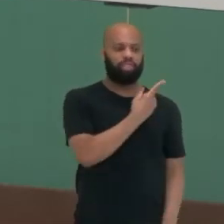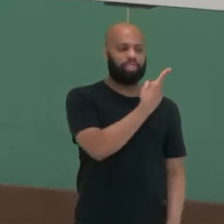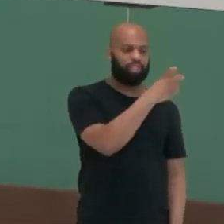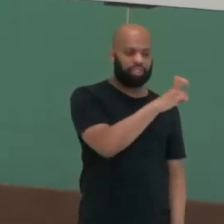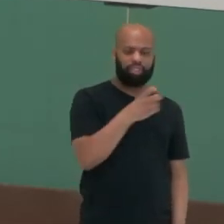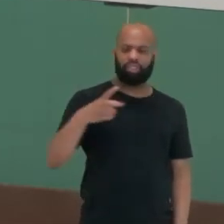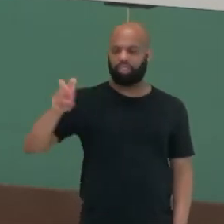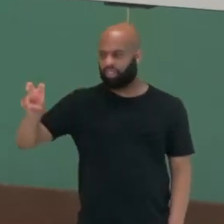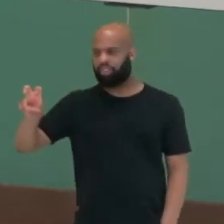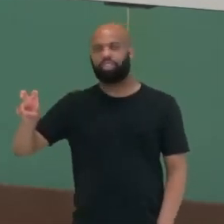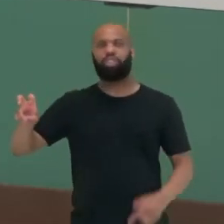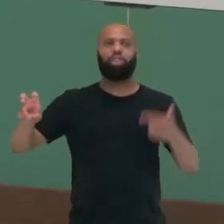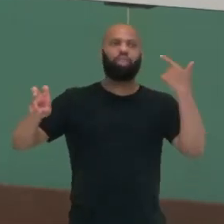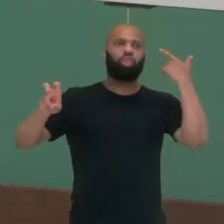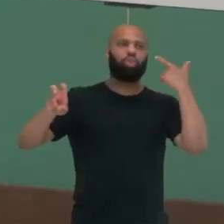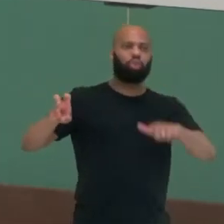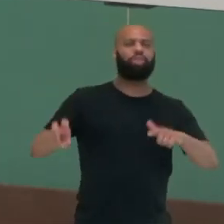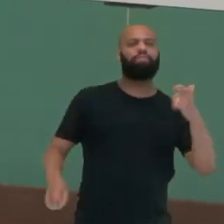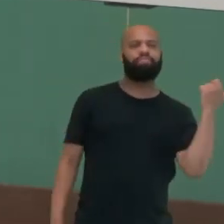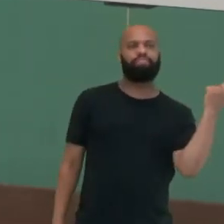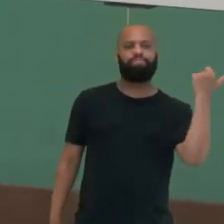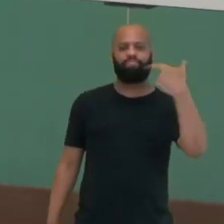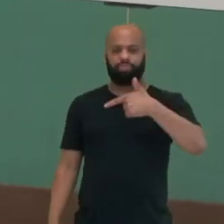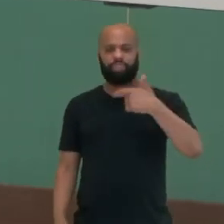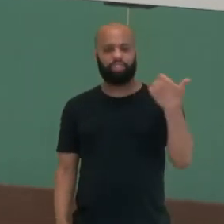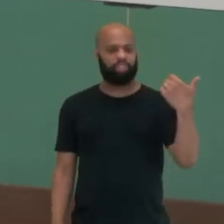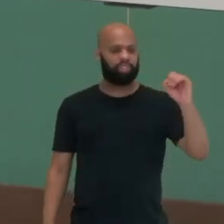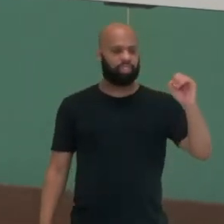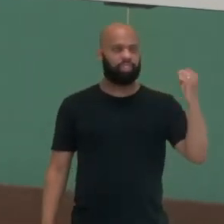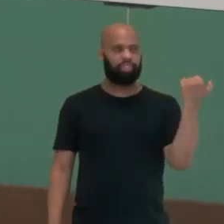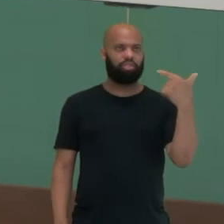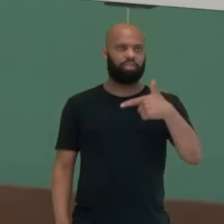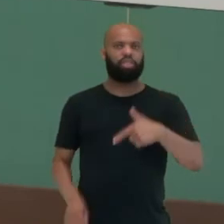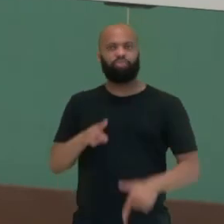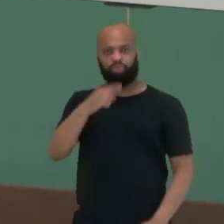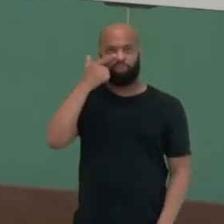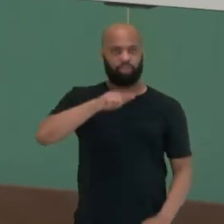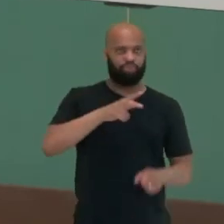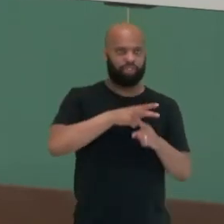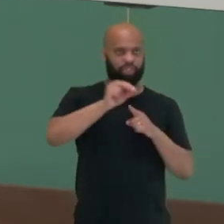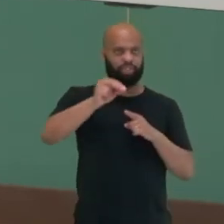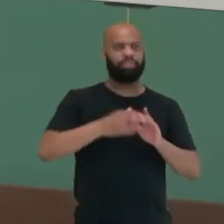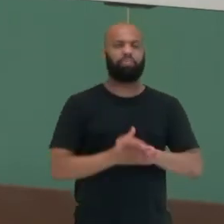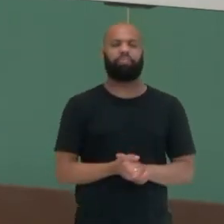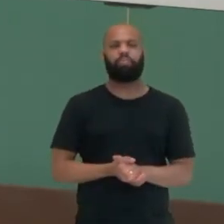15-5, né, você conseguiu superioridade aqui no caso de 10 pontos, acabou a luta, você ganha a luta.